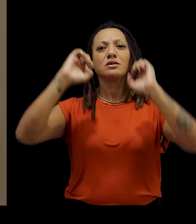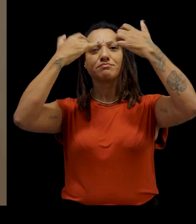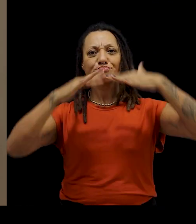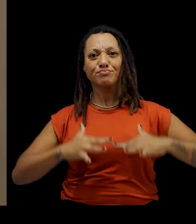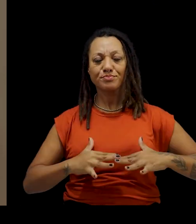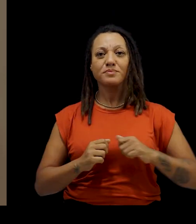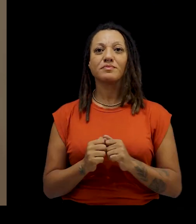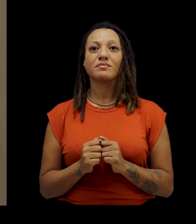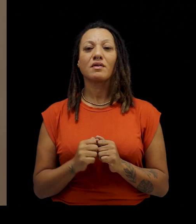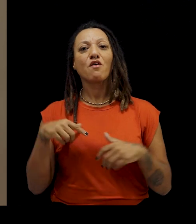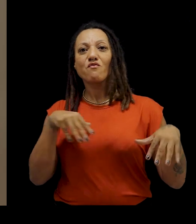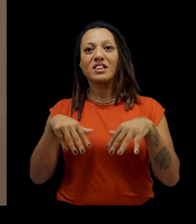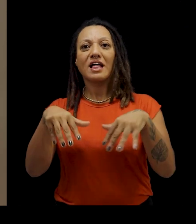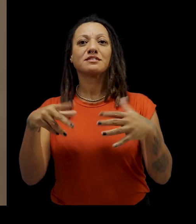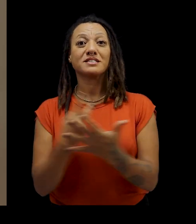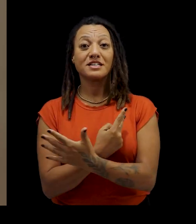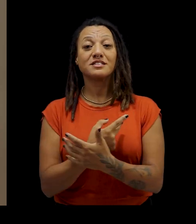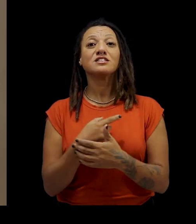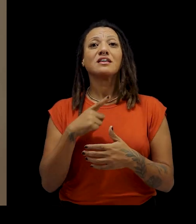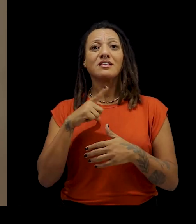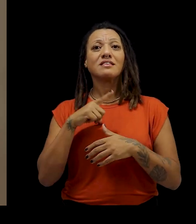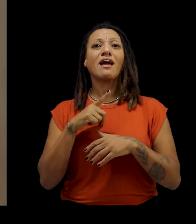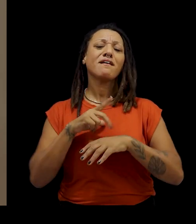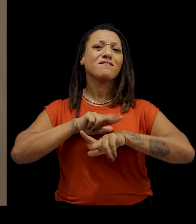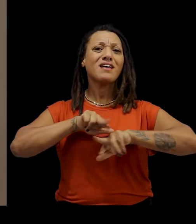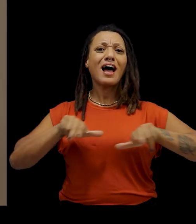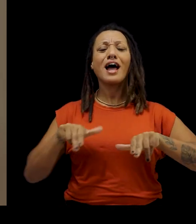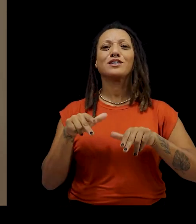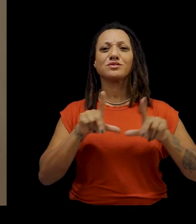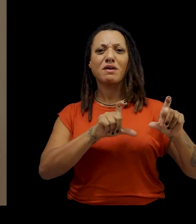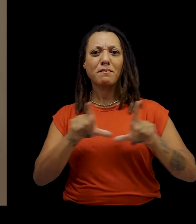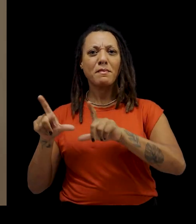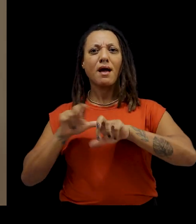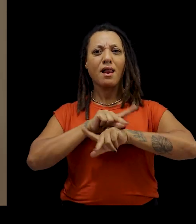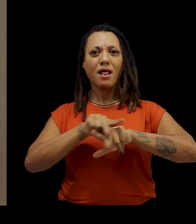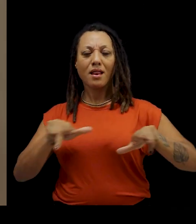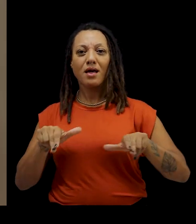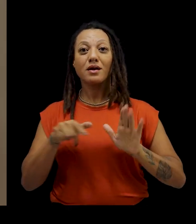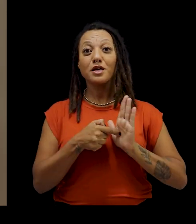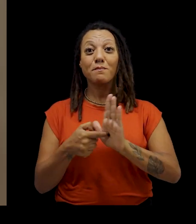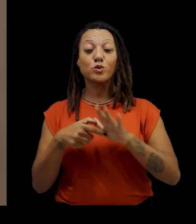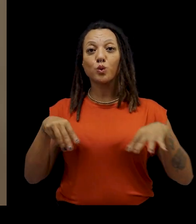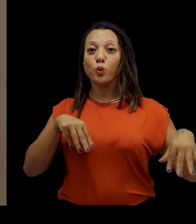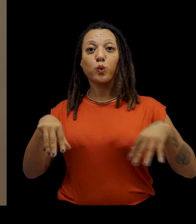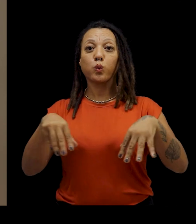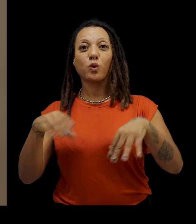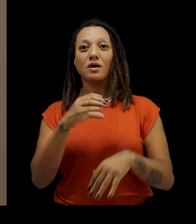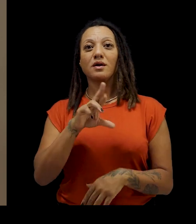Realidade em Desmoronamento, Fazer Mundo com Fantasmas Errantes, e aí são vários ensaios